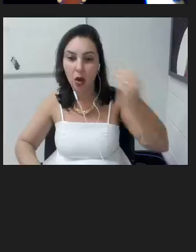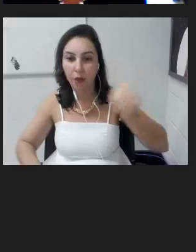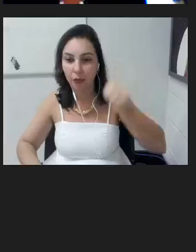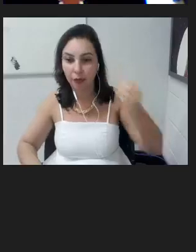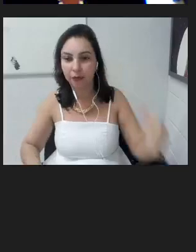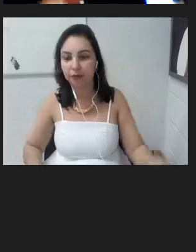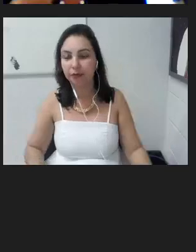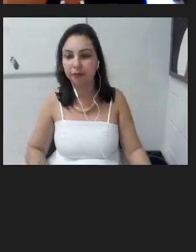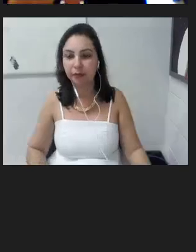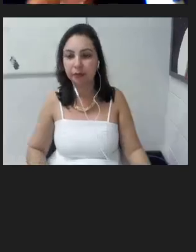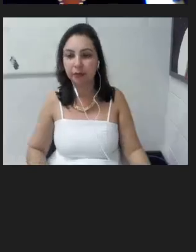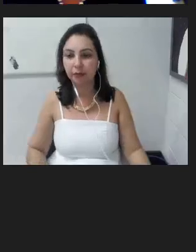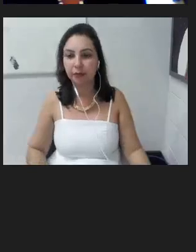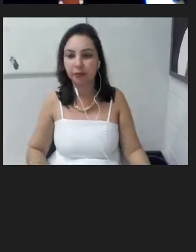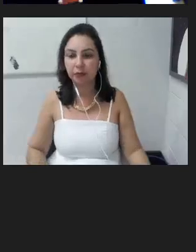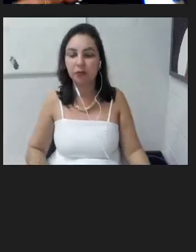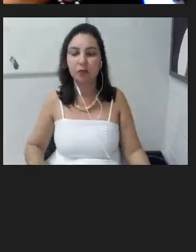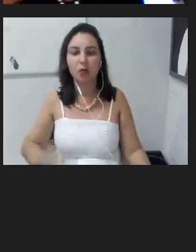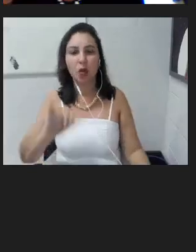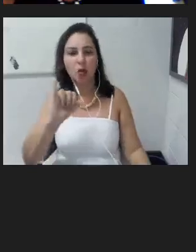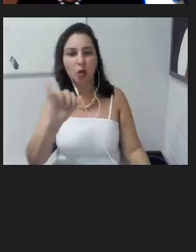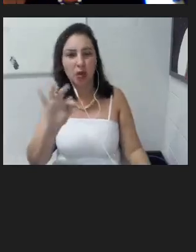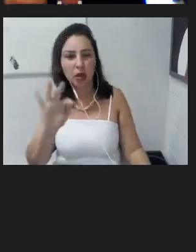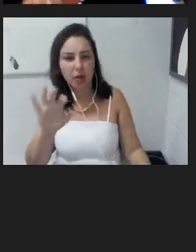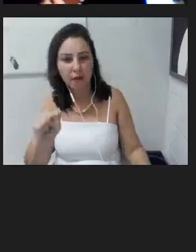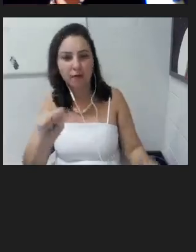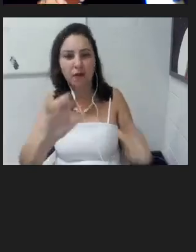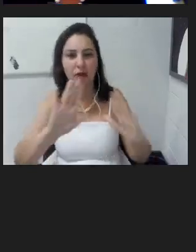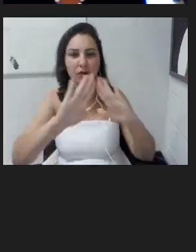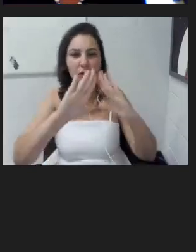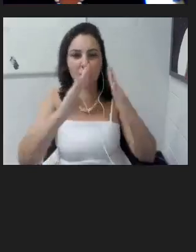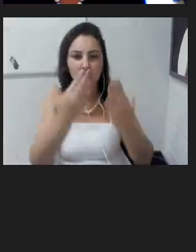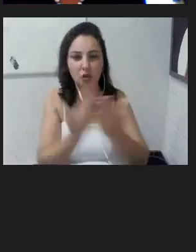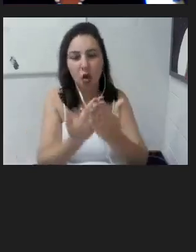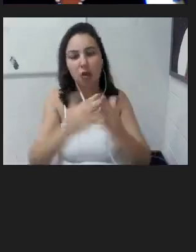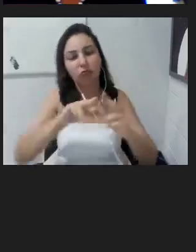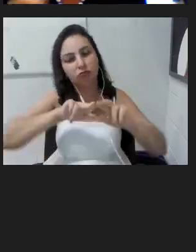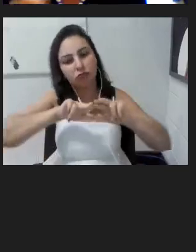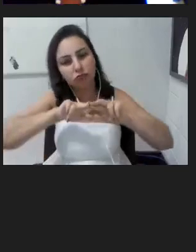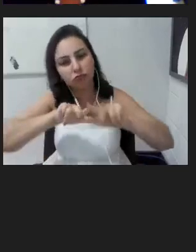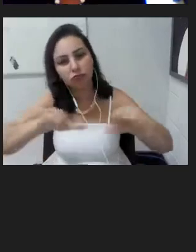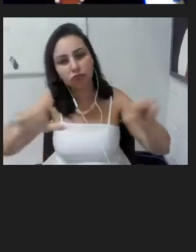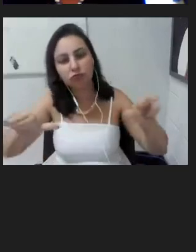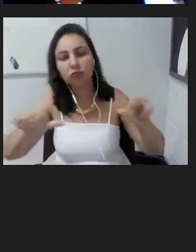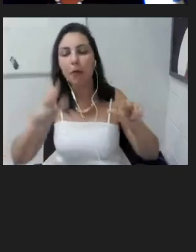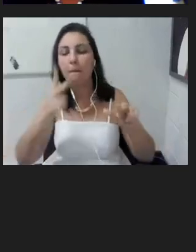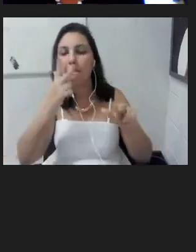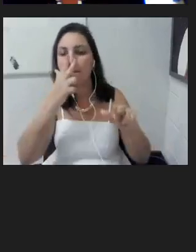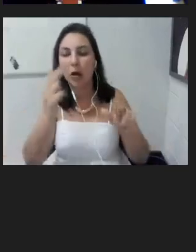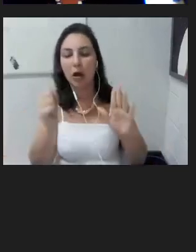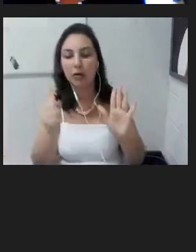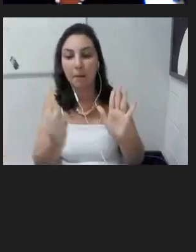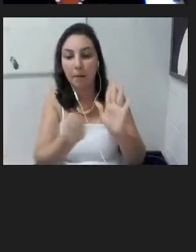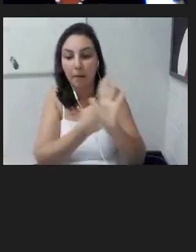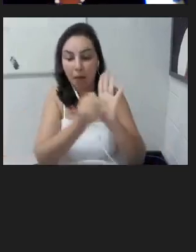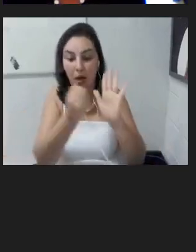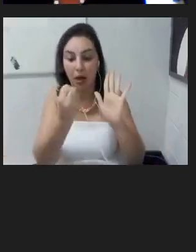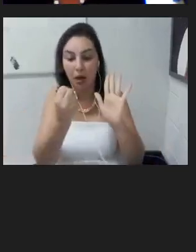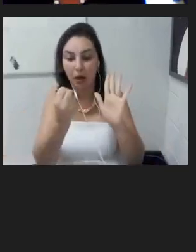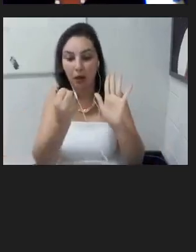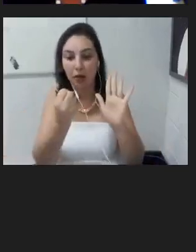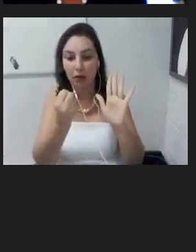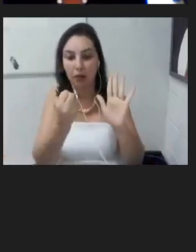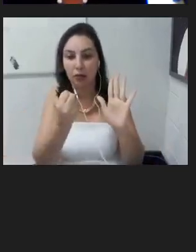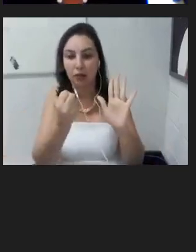do IFES, das escolas, que a gente tem marcas que vão trazendo um